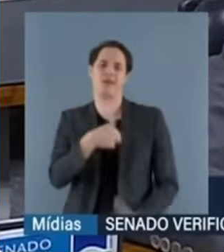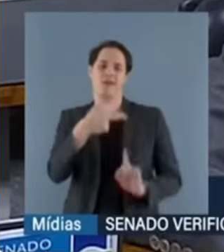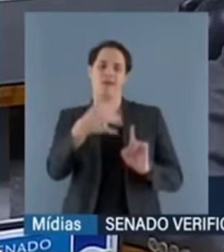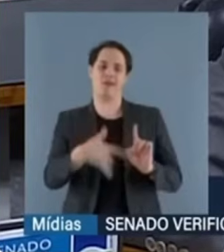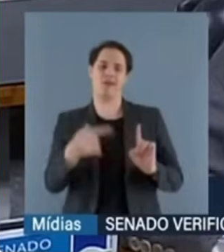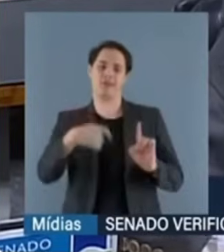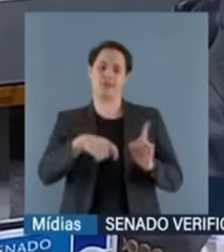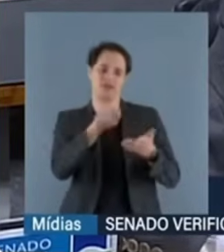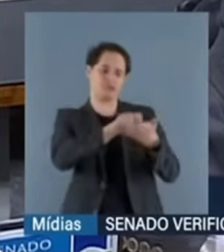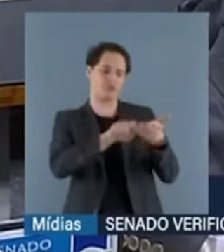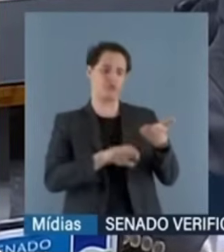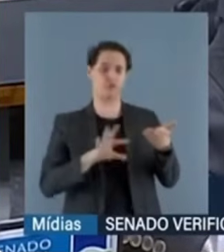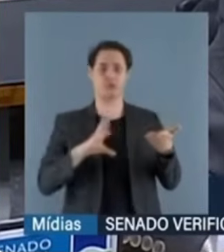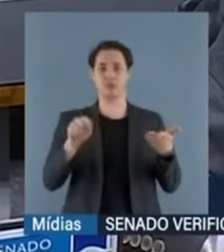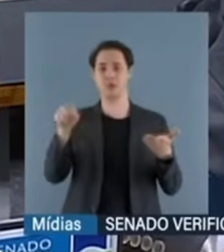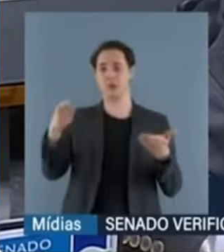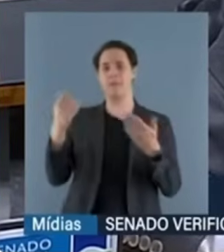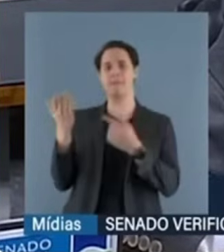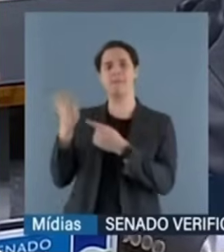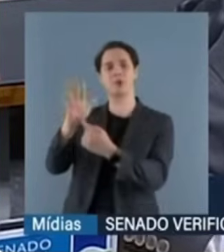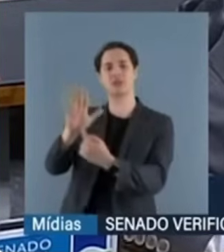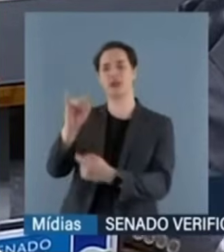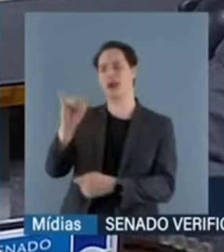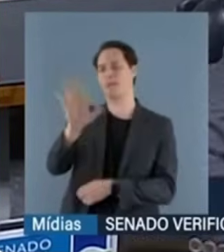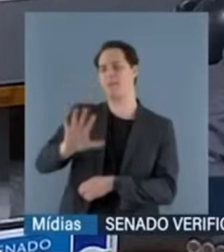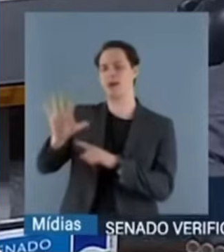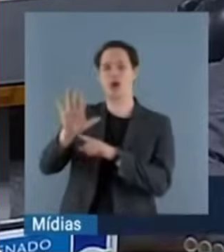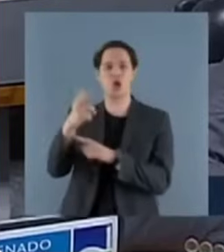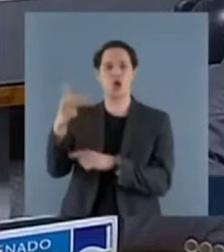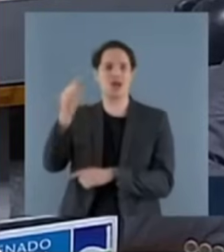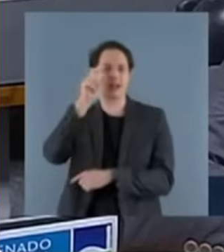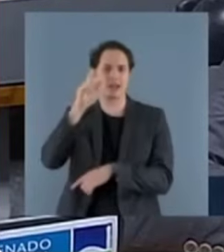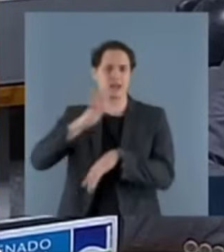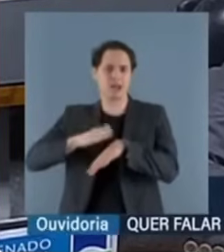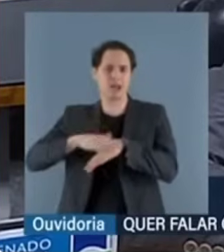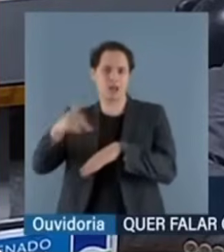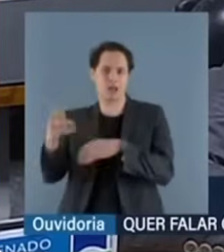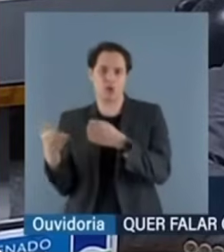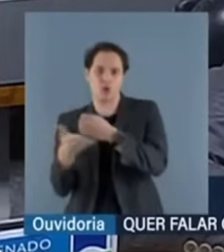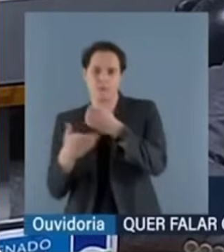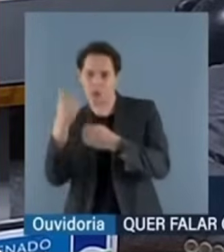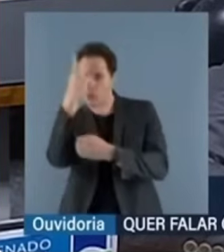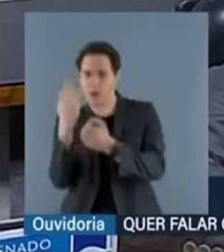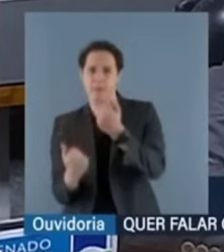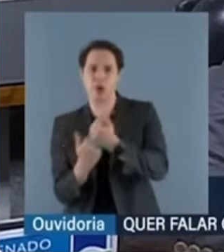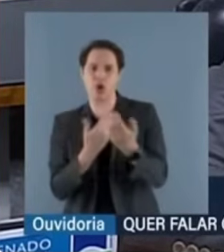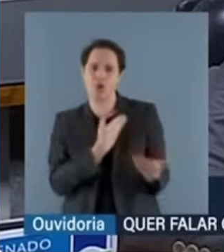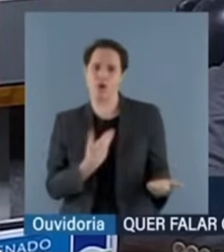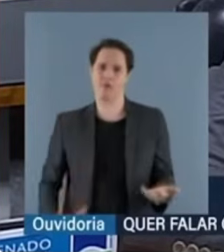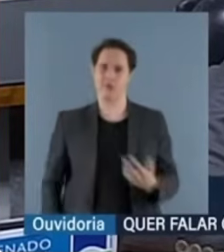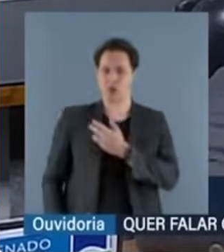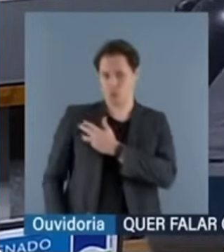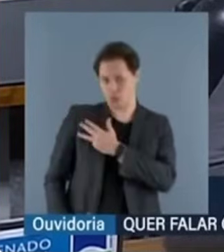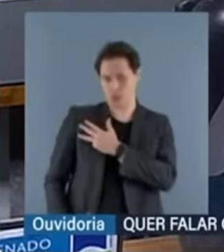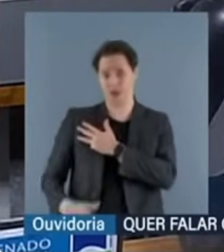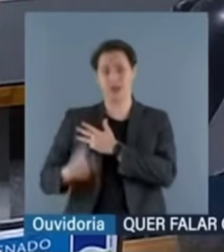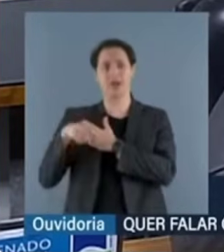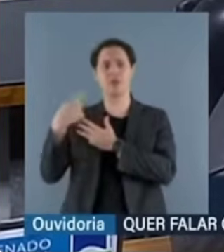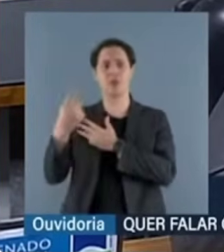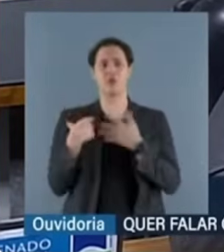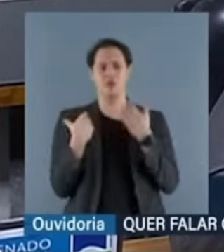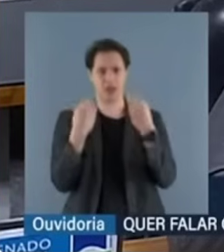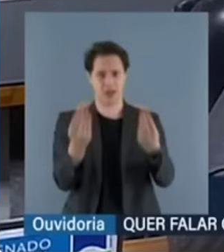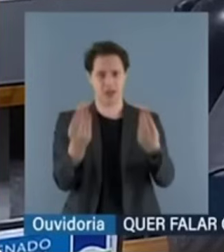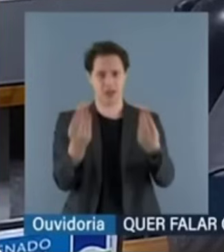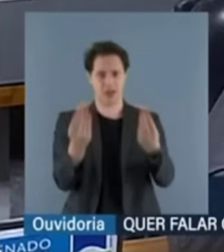para a base de governo. Eu vou fornecer ela as imagens para ela também apresentar depois com relação ao que aconteceu aqui, de fato, dia